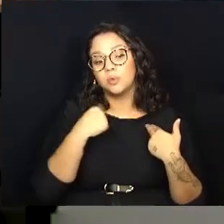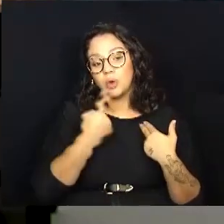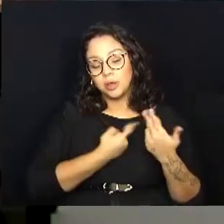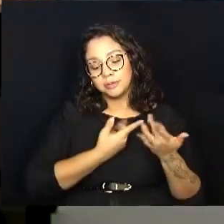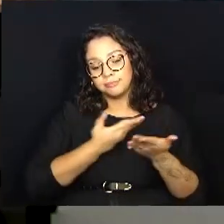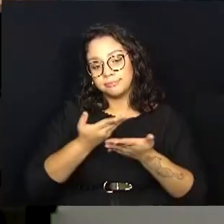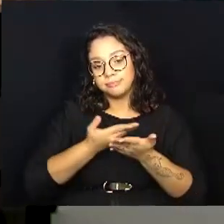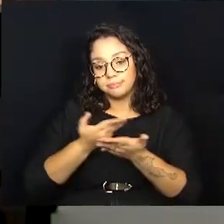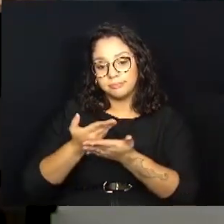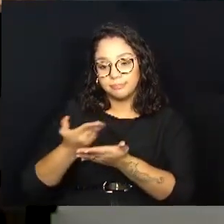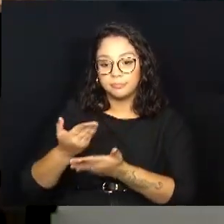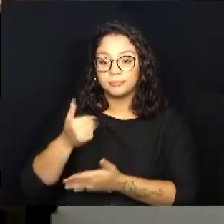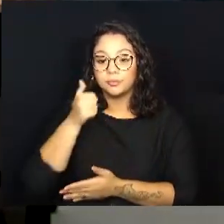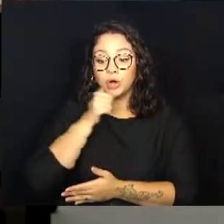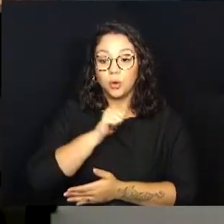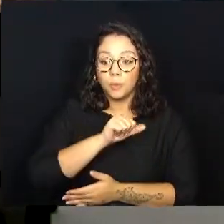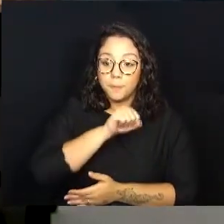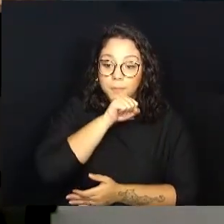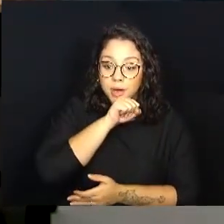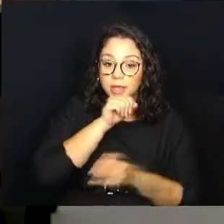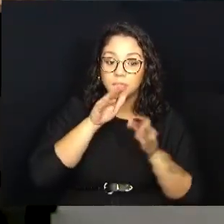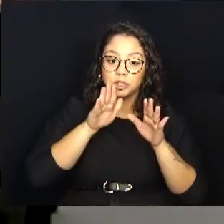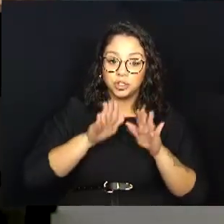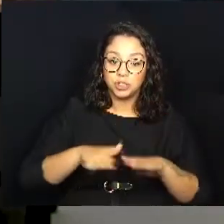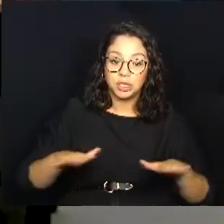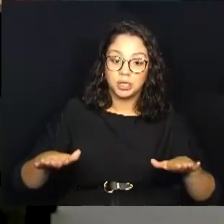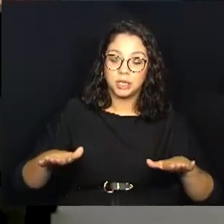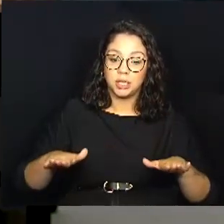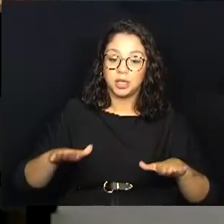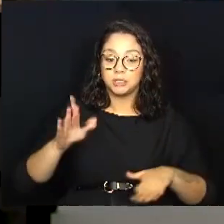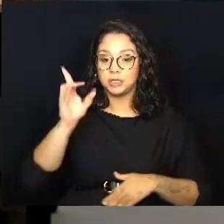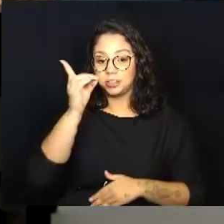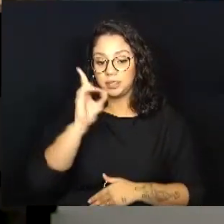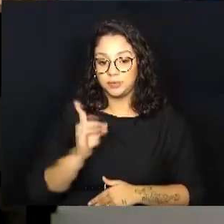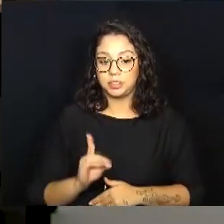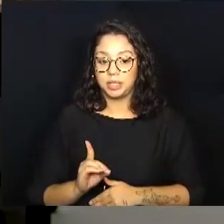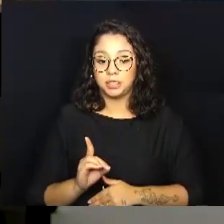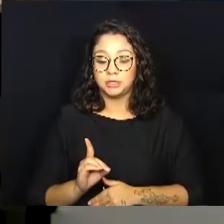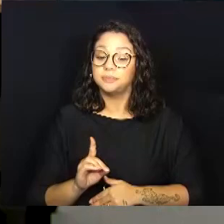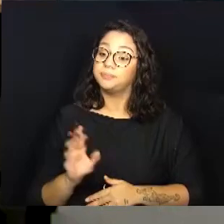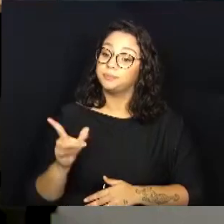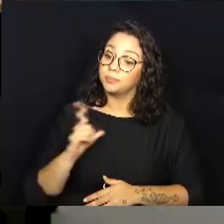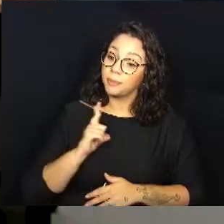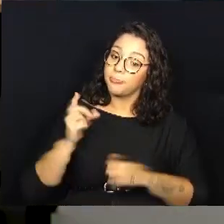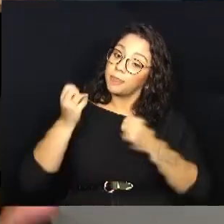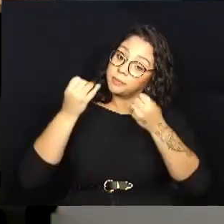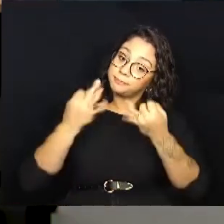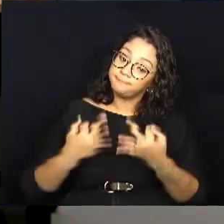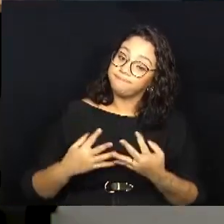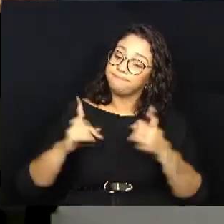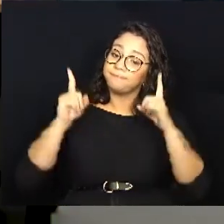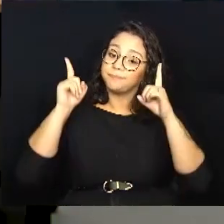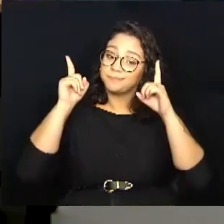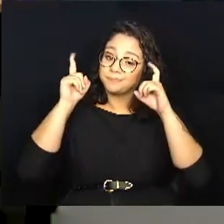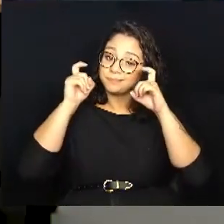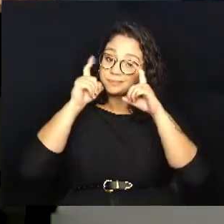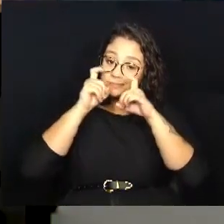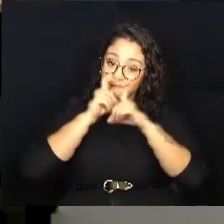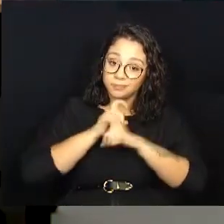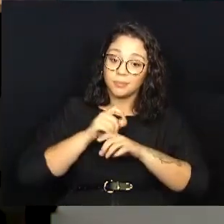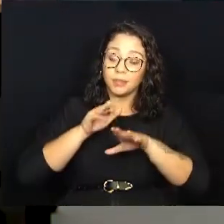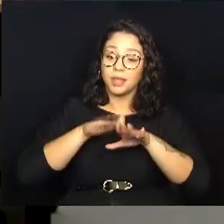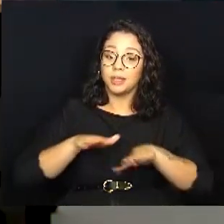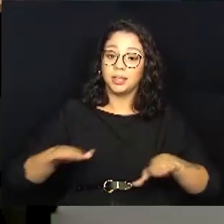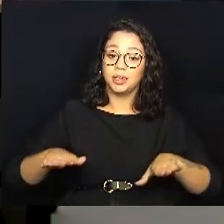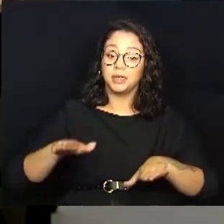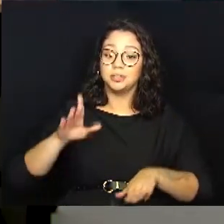tido um diálogo muito próximo com mães de crianças com deficiência que tem nos relatado a